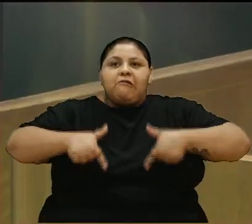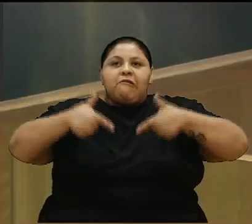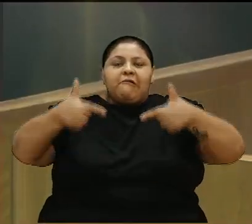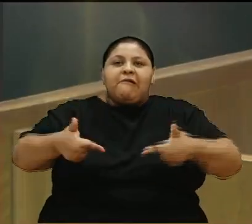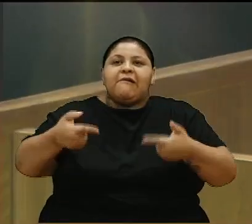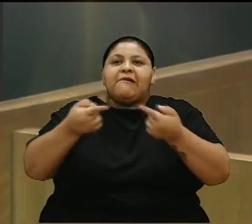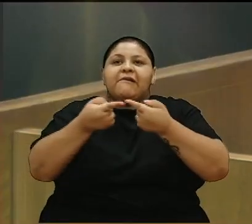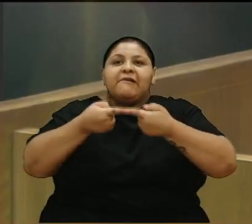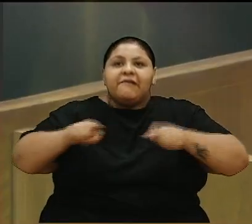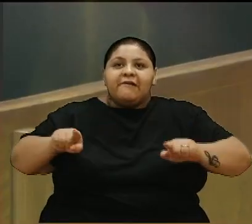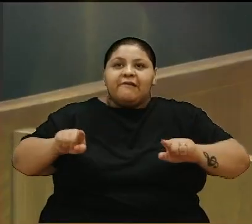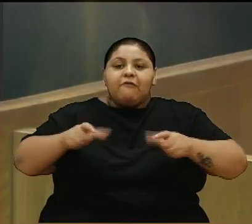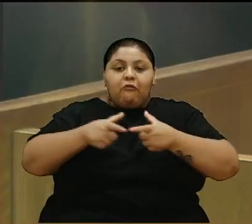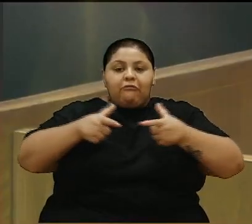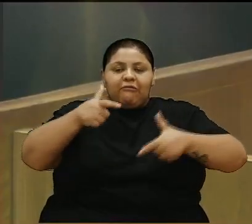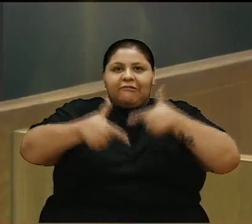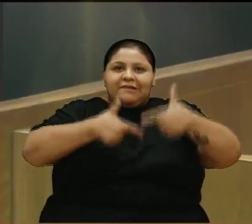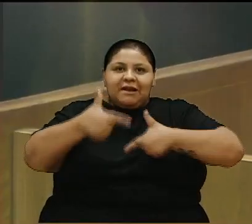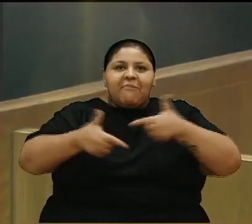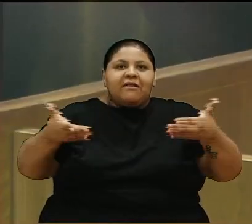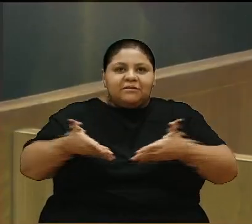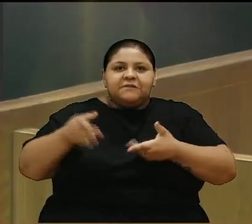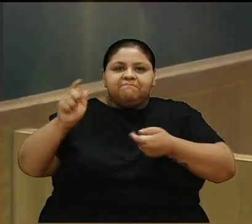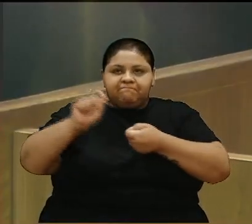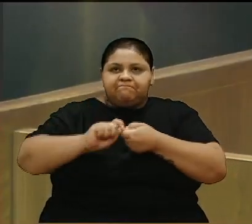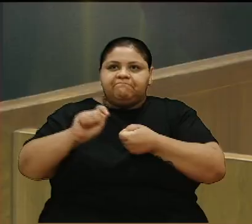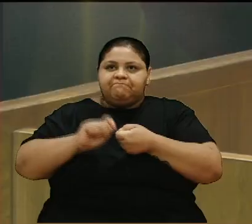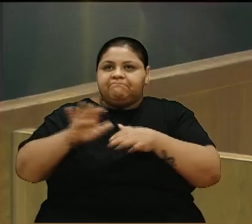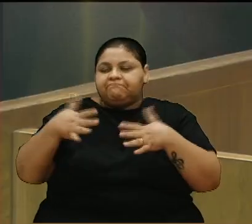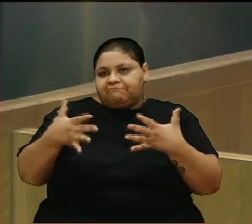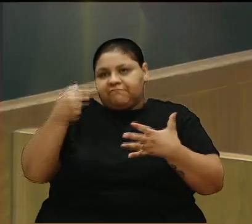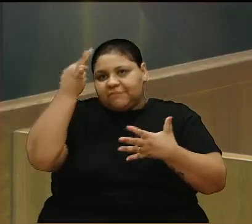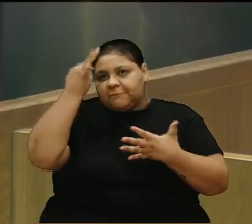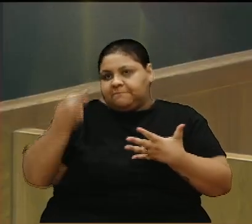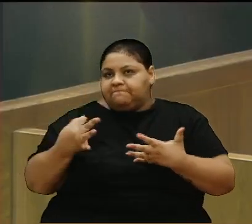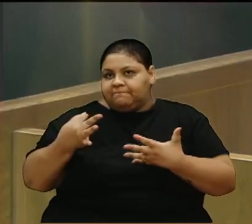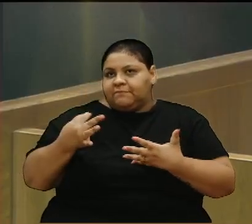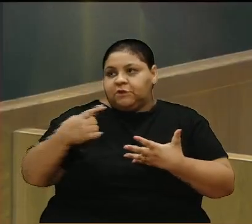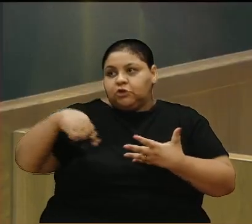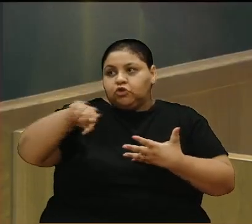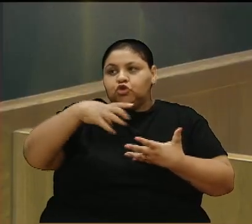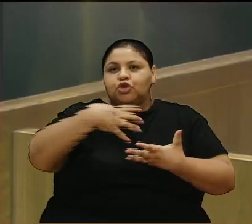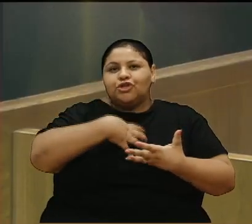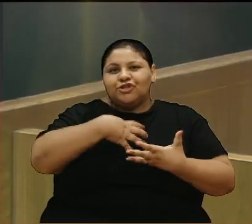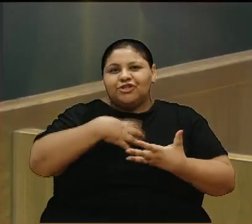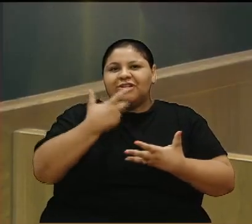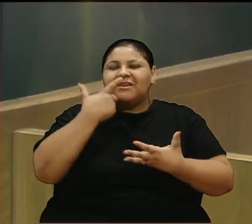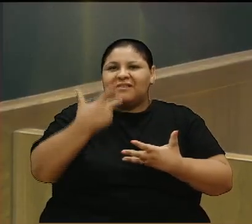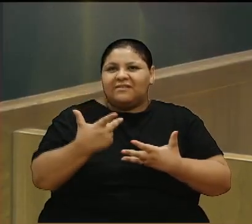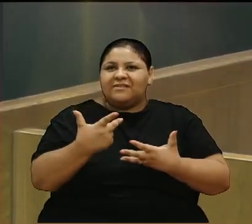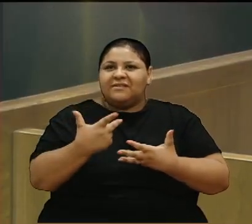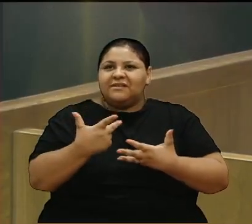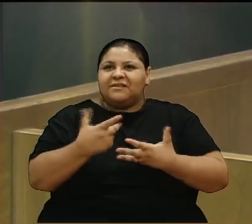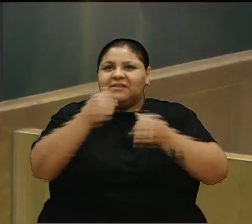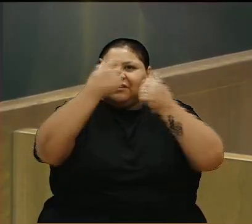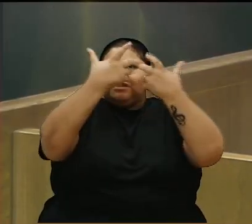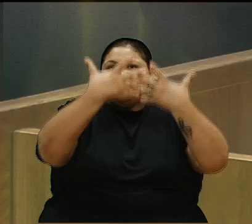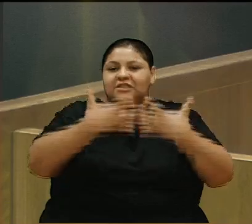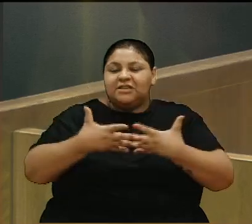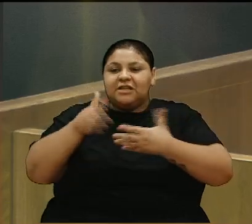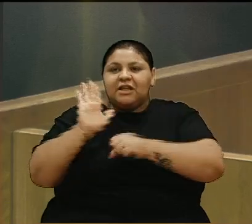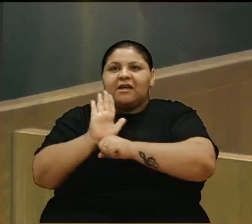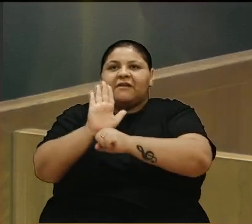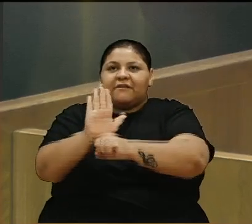pequenas diante do grande trabalho que eles já vêm realizando. Então, eu entendo que uma das nossas formas também de falar, de trazer e de contribuir